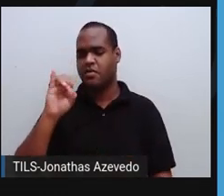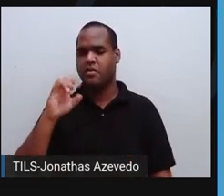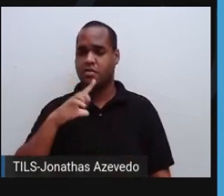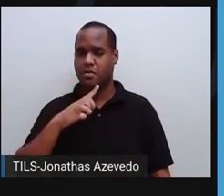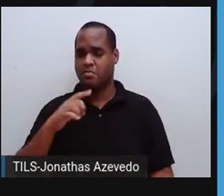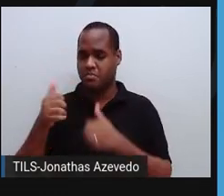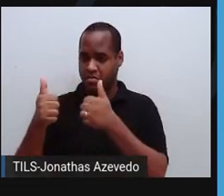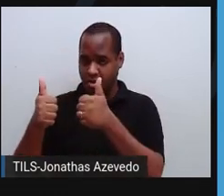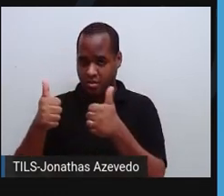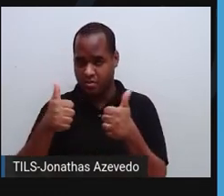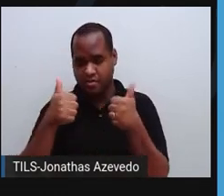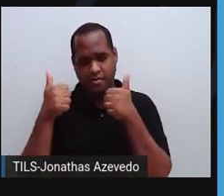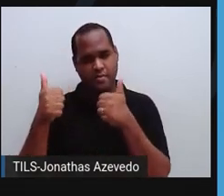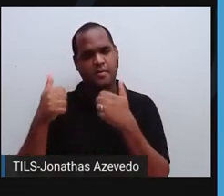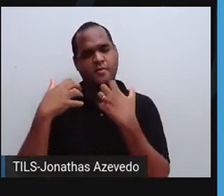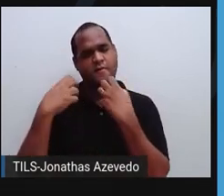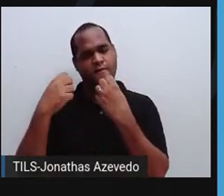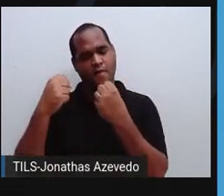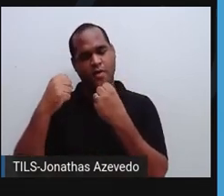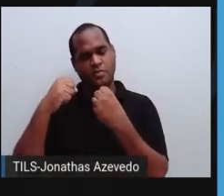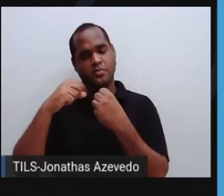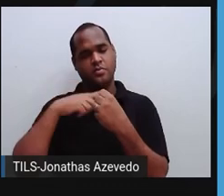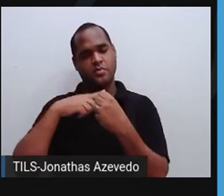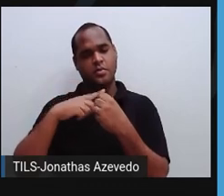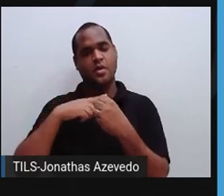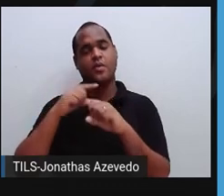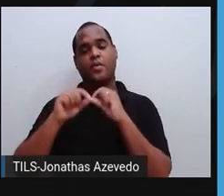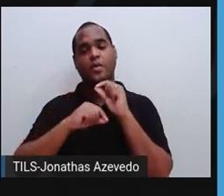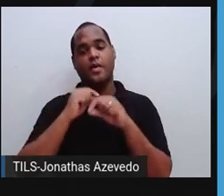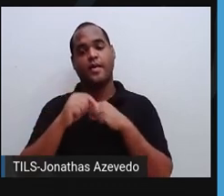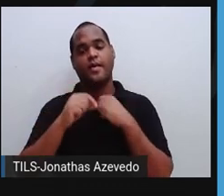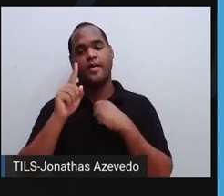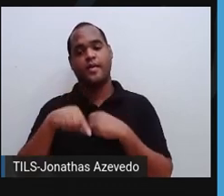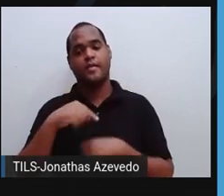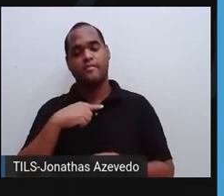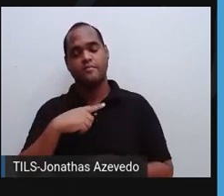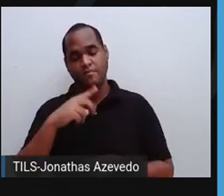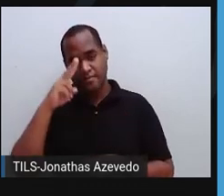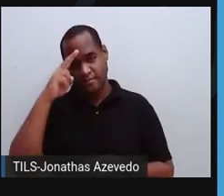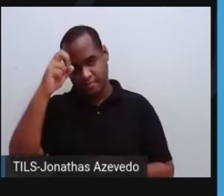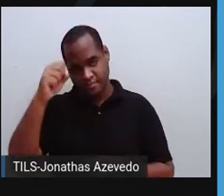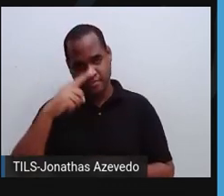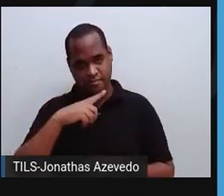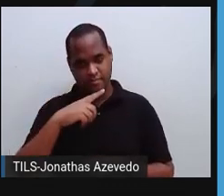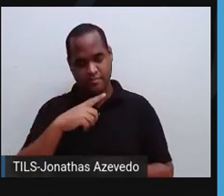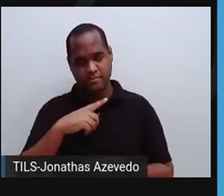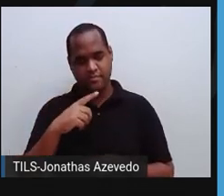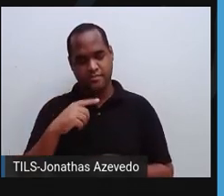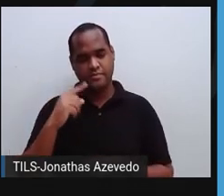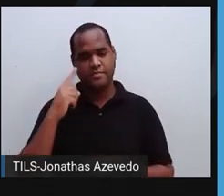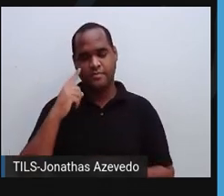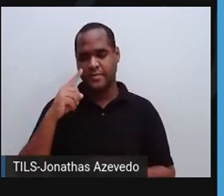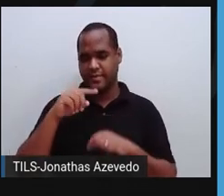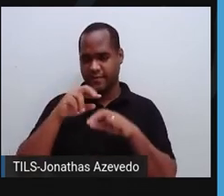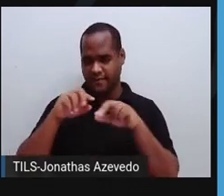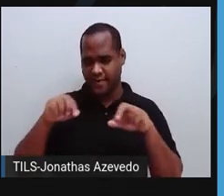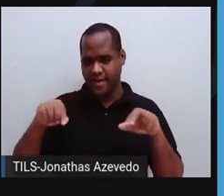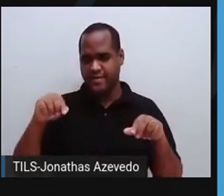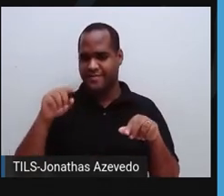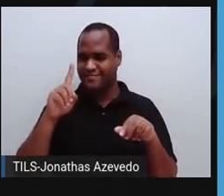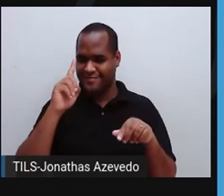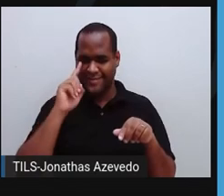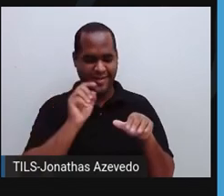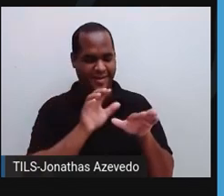ambiente era muito limpo, tinha bastante desses líquens e havia o predomínio de mariposas claras. Por quê?